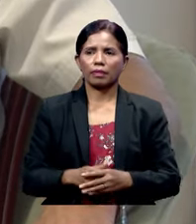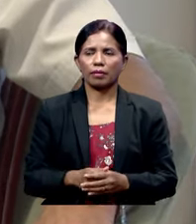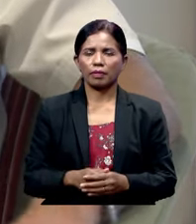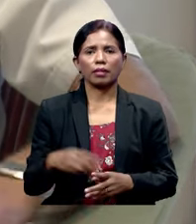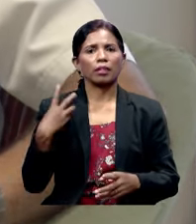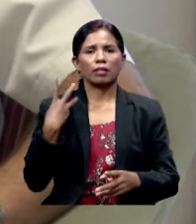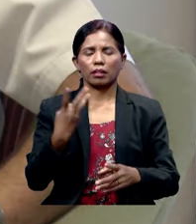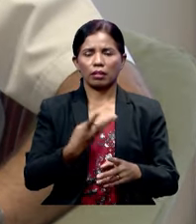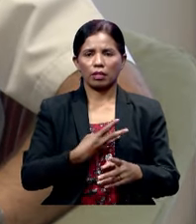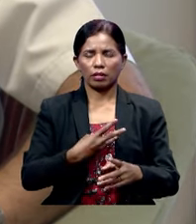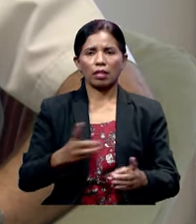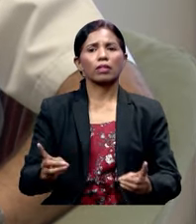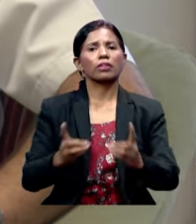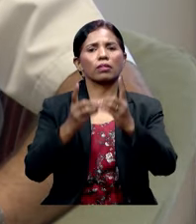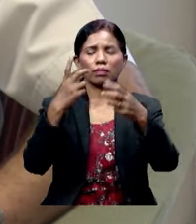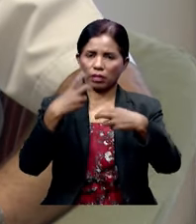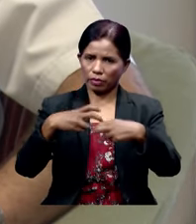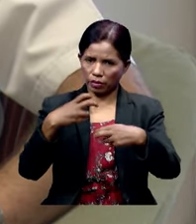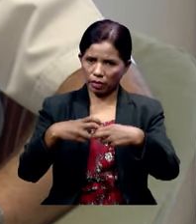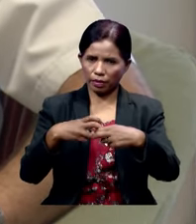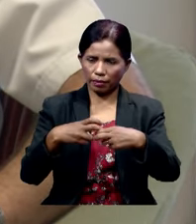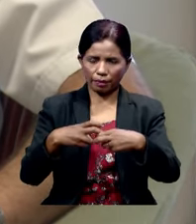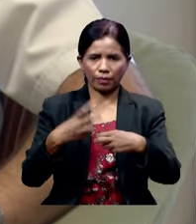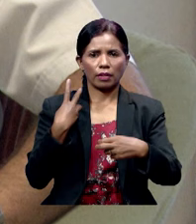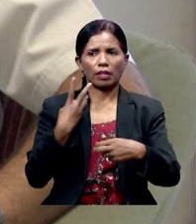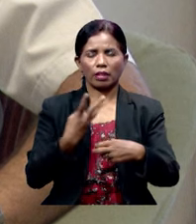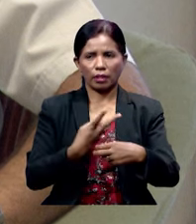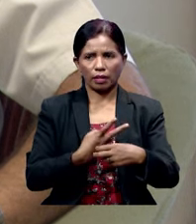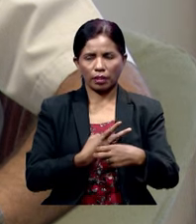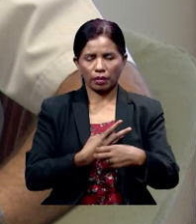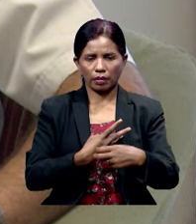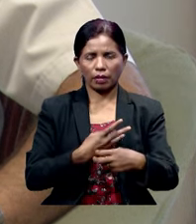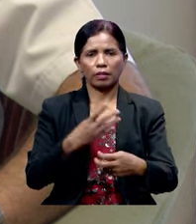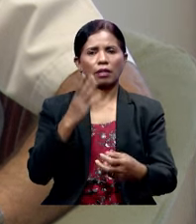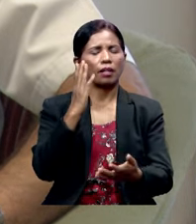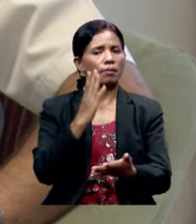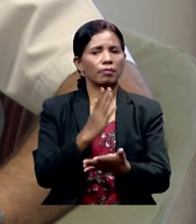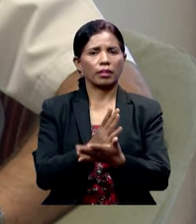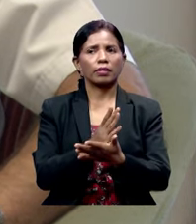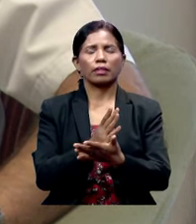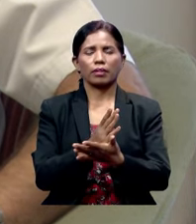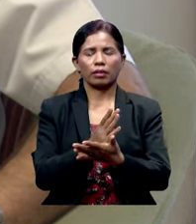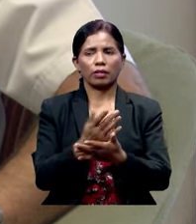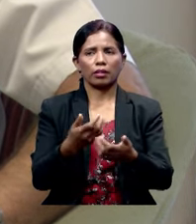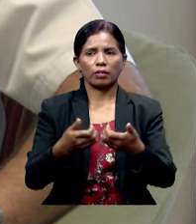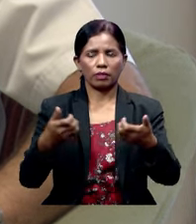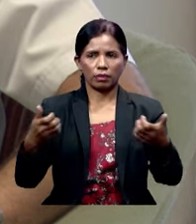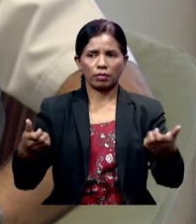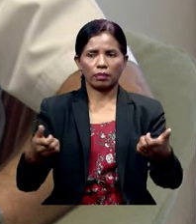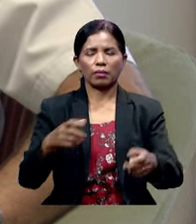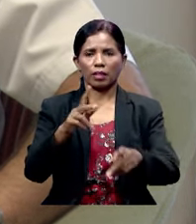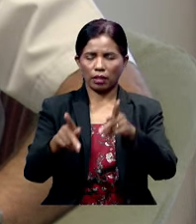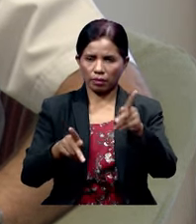eh dificuldades quanto mais nós eh evitamos e preservamos o